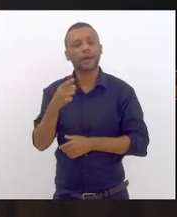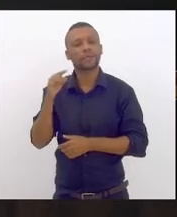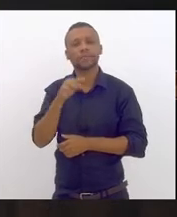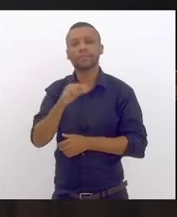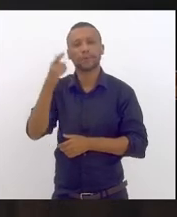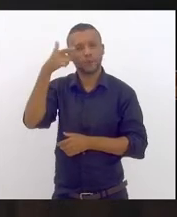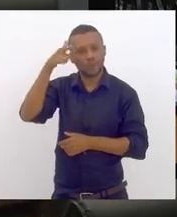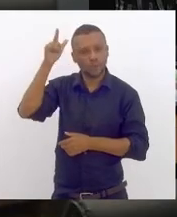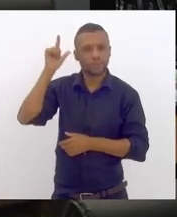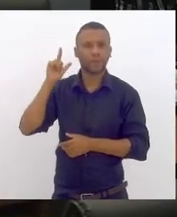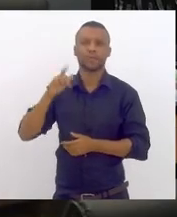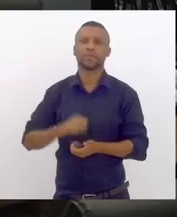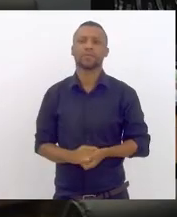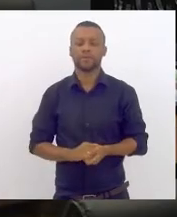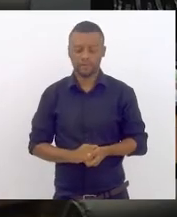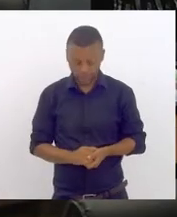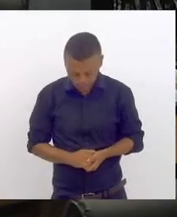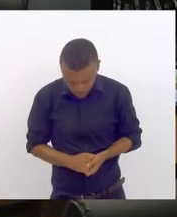deputado Luiz Paulo.